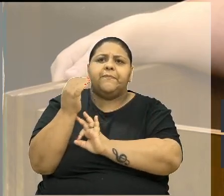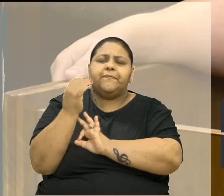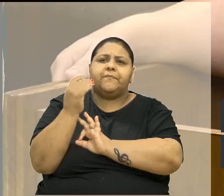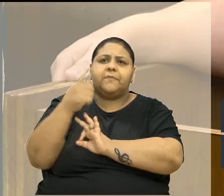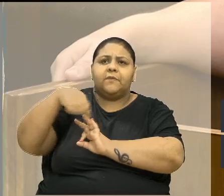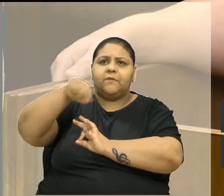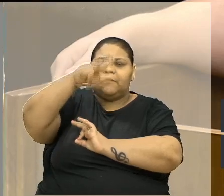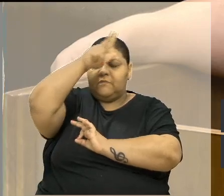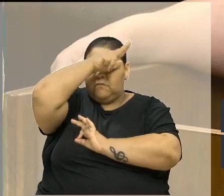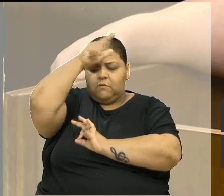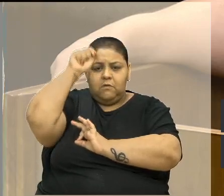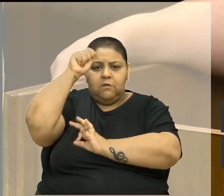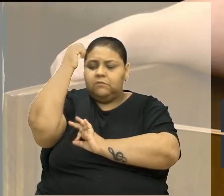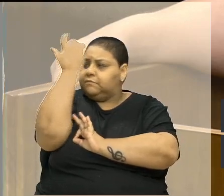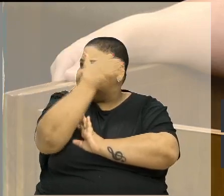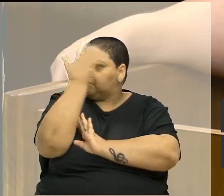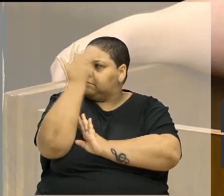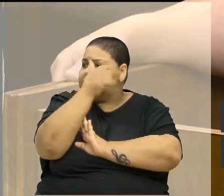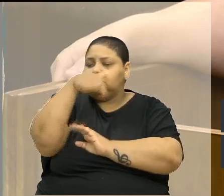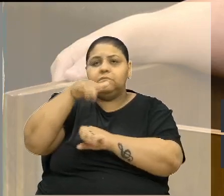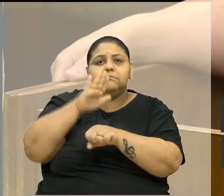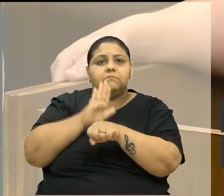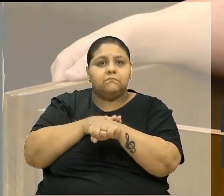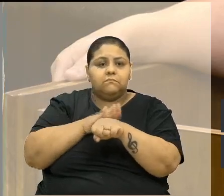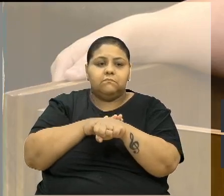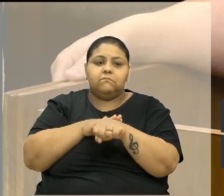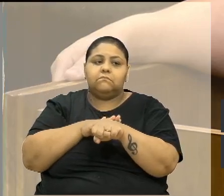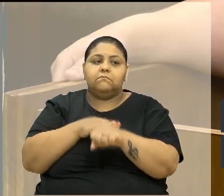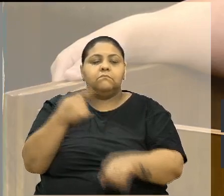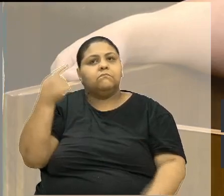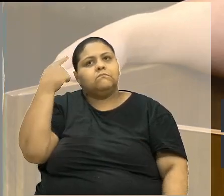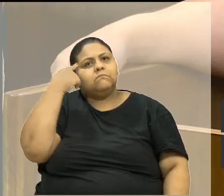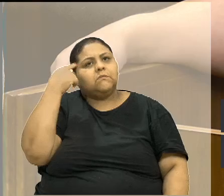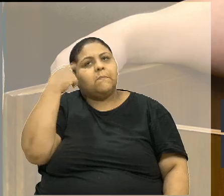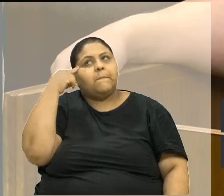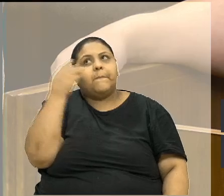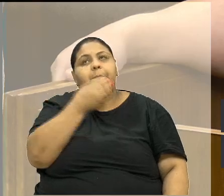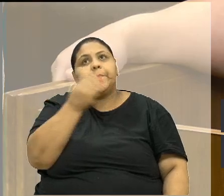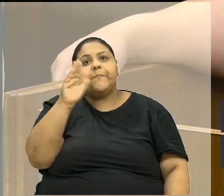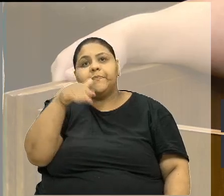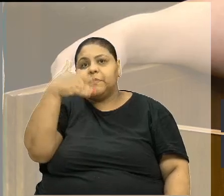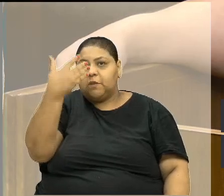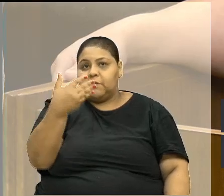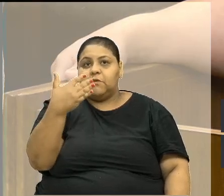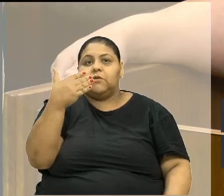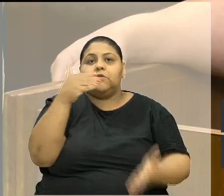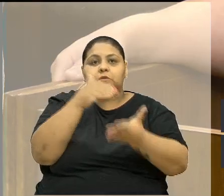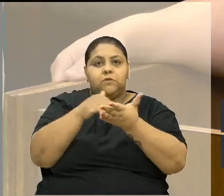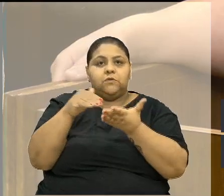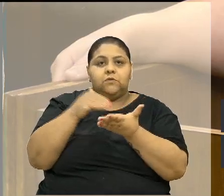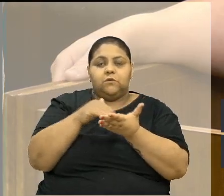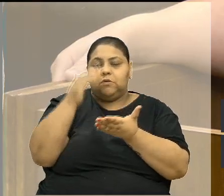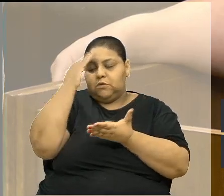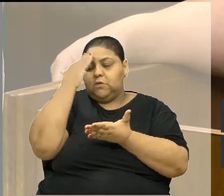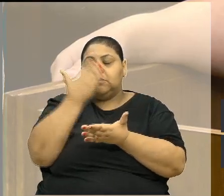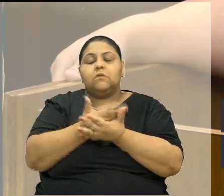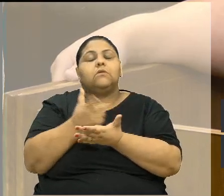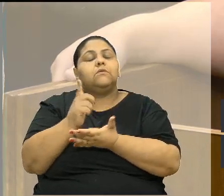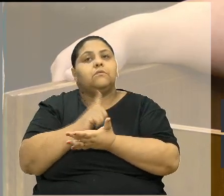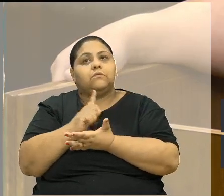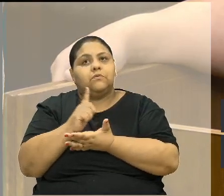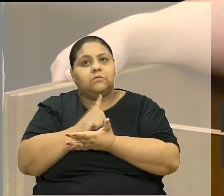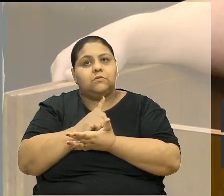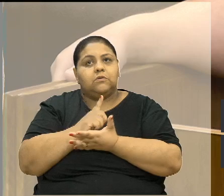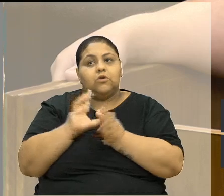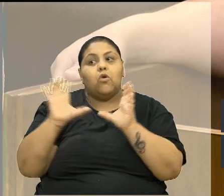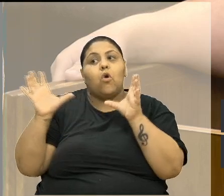nosso prefeito Adiló, nesse momento, deve estar pensando muito nos próximos secretários e acredito que tem que ser um